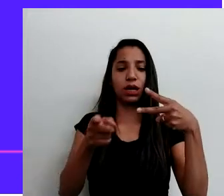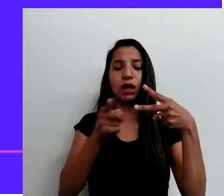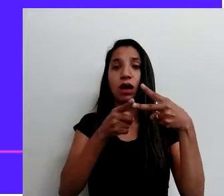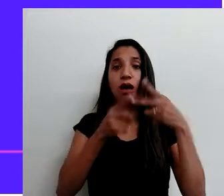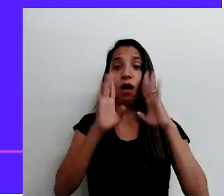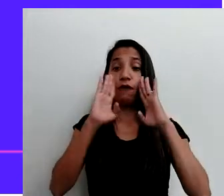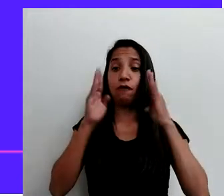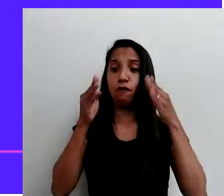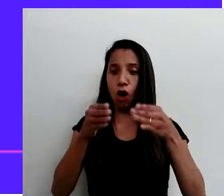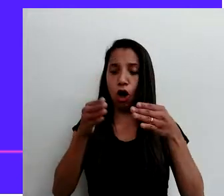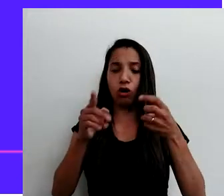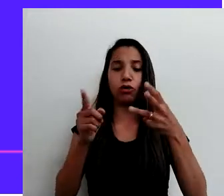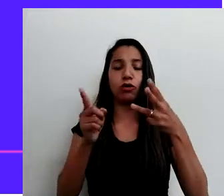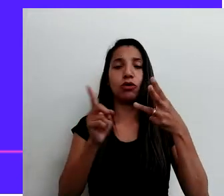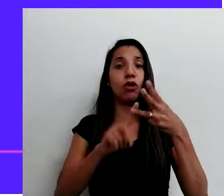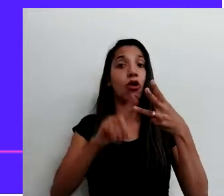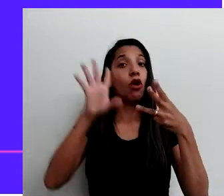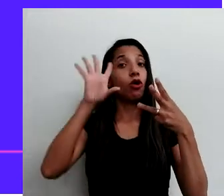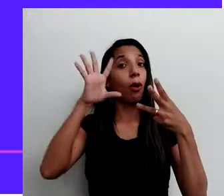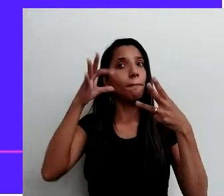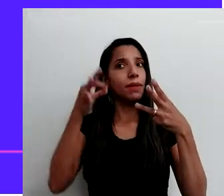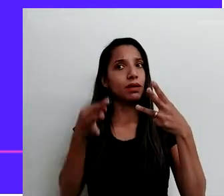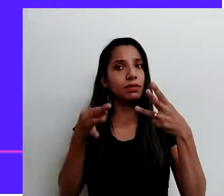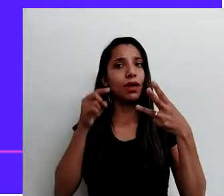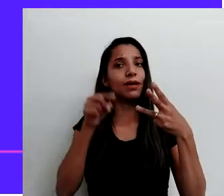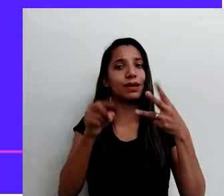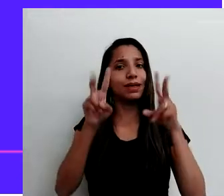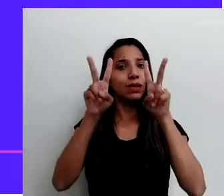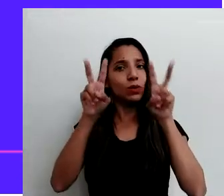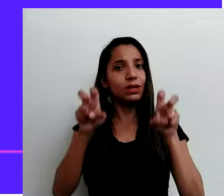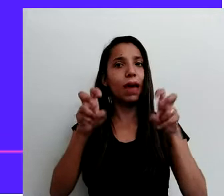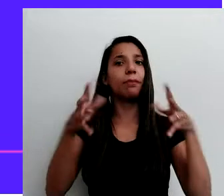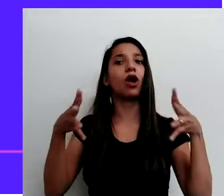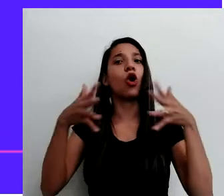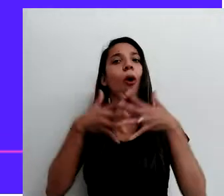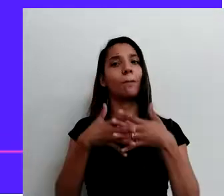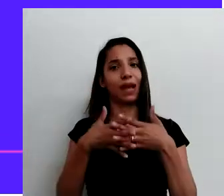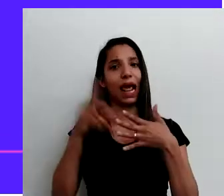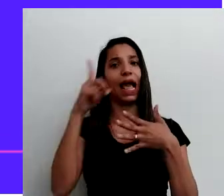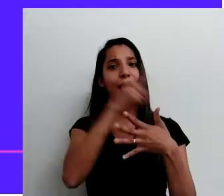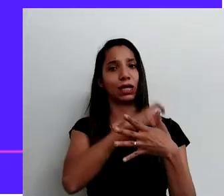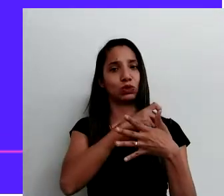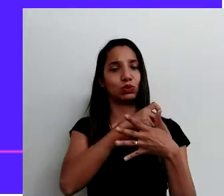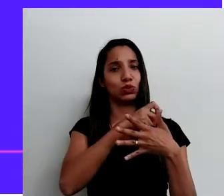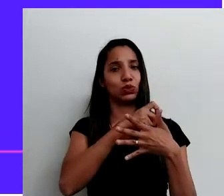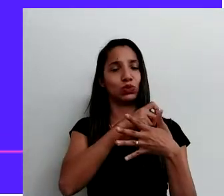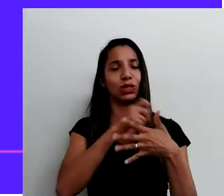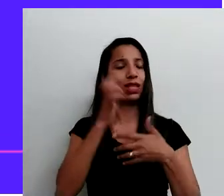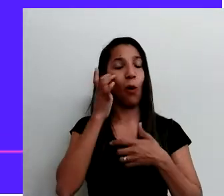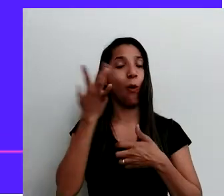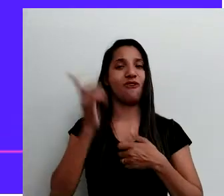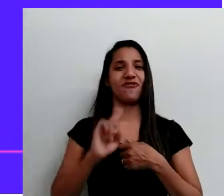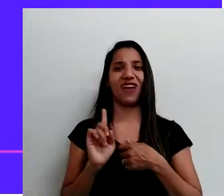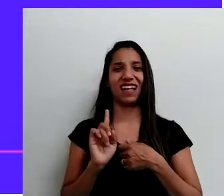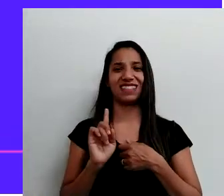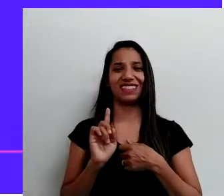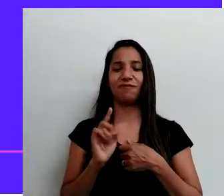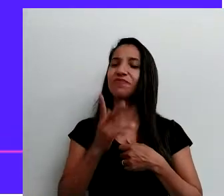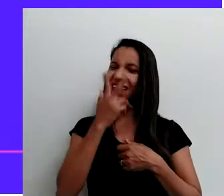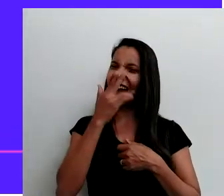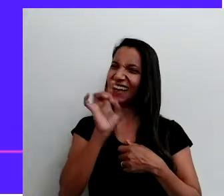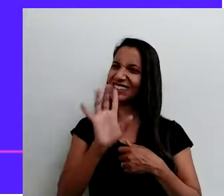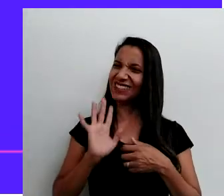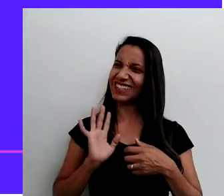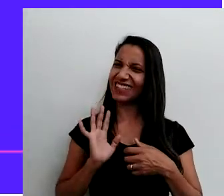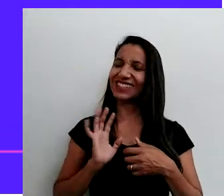da complexidade embutida. Então, eu acho que eu vou ficar por aqui, Fábio, mas